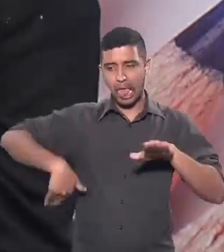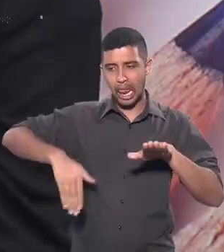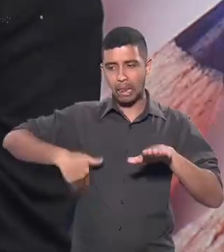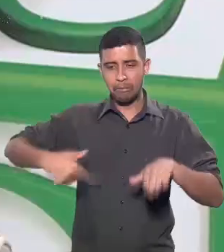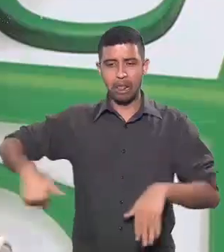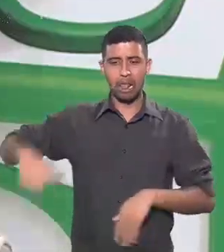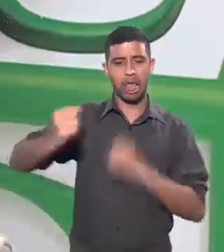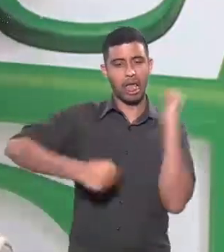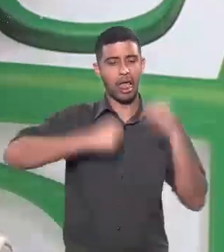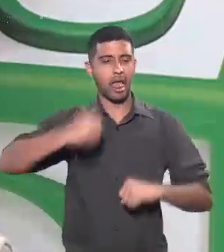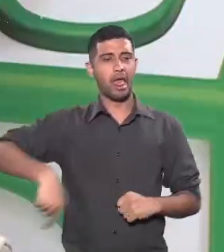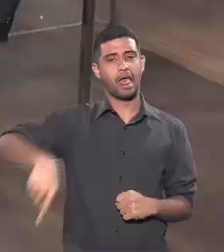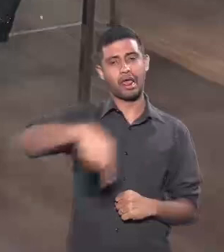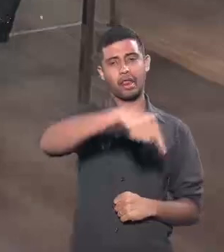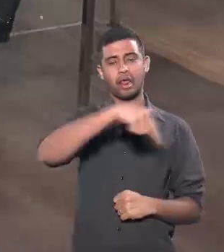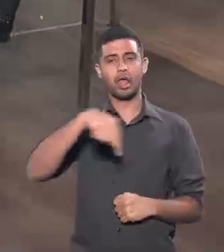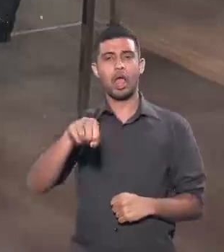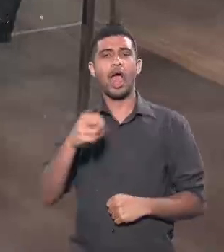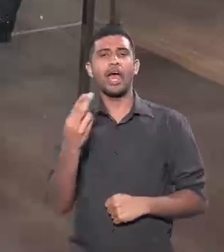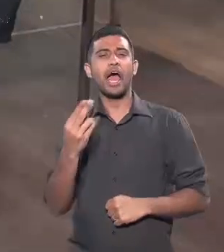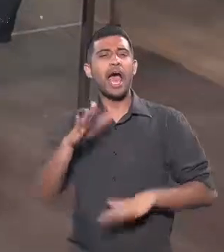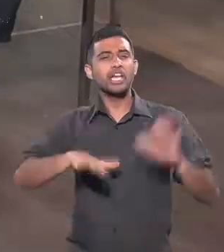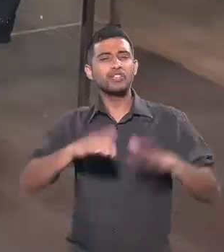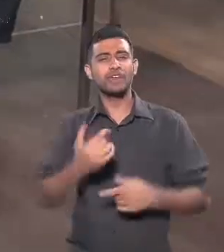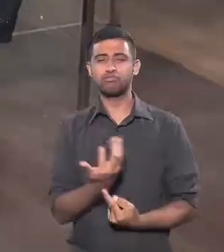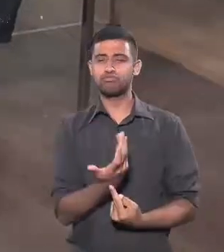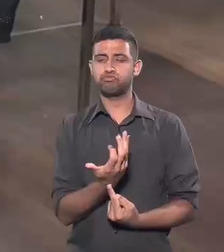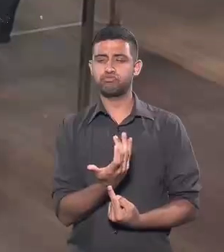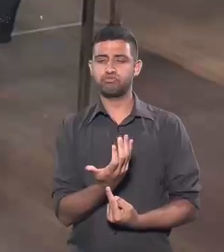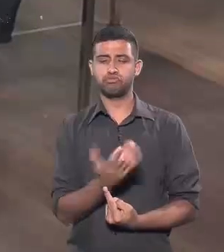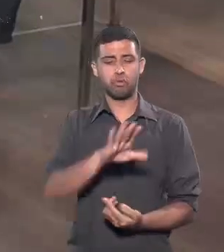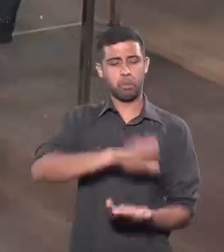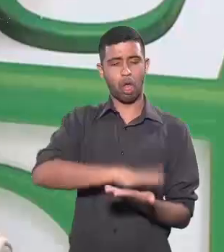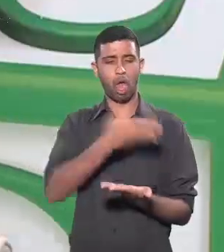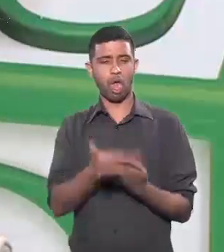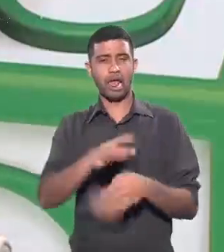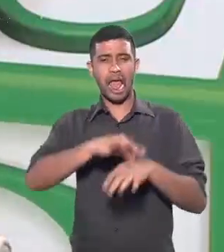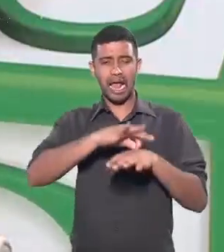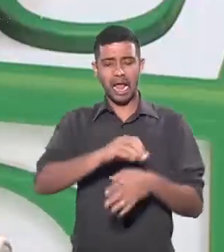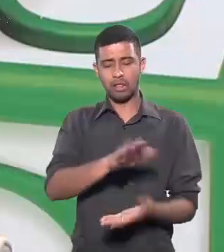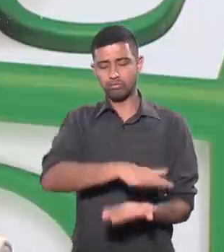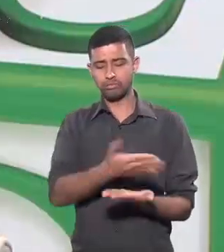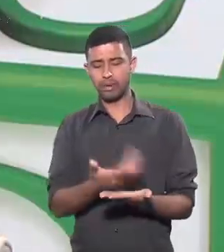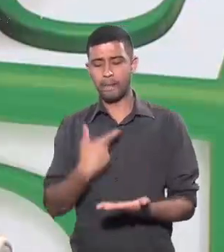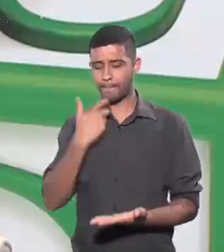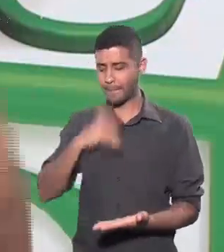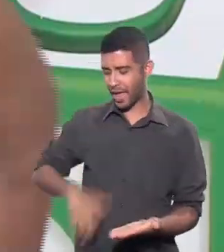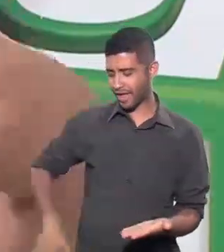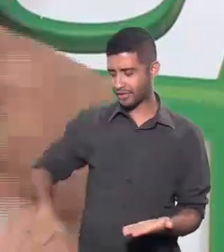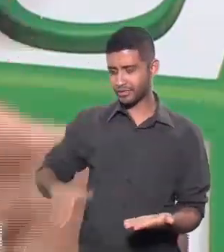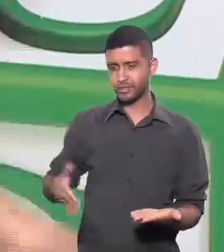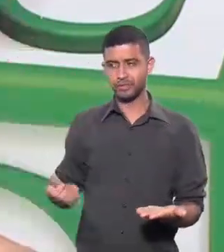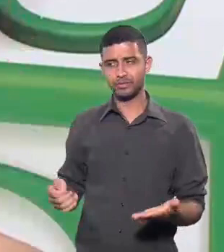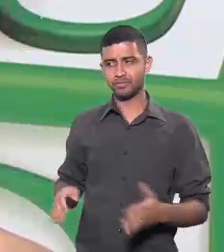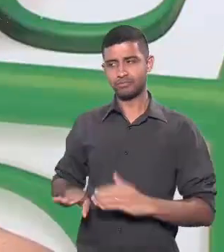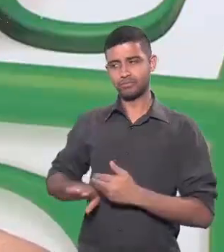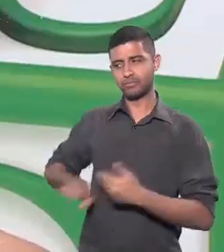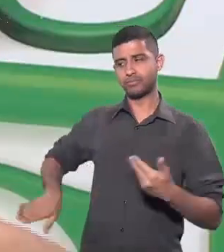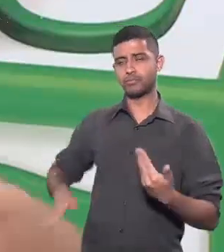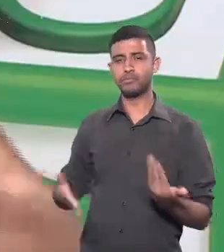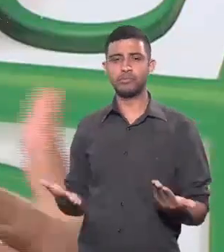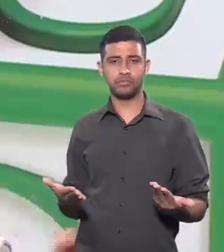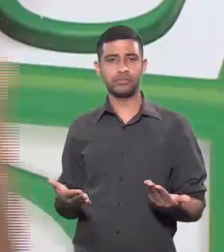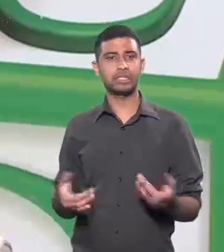piscina... fritando um negócio e a criança está ali embaixo, perto do fogão. É muito importante isso a gente sabe. Você colocar grade de